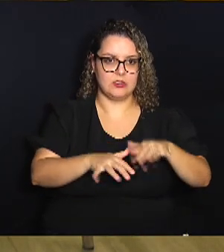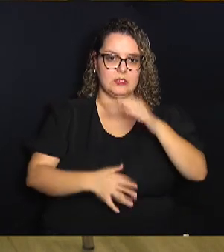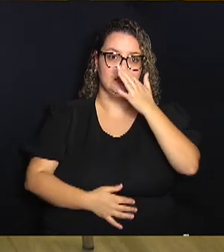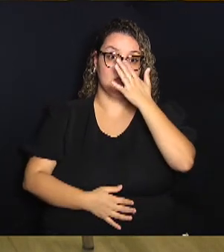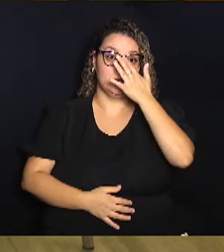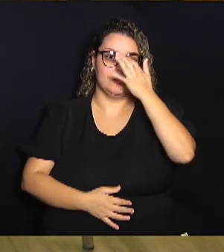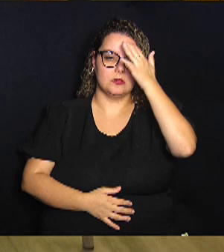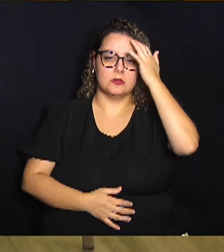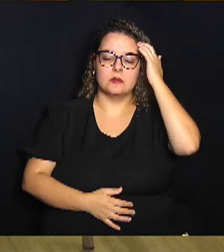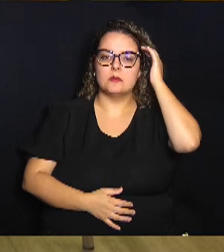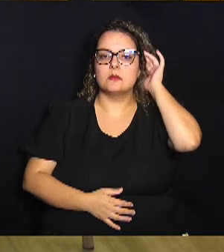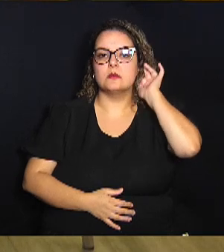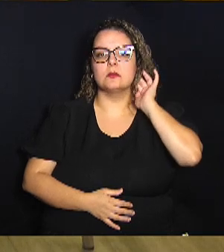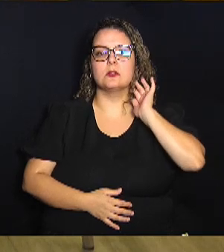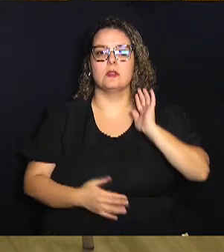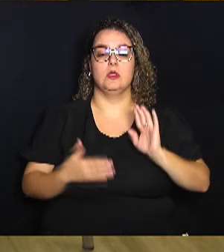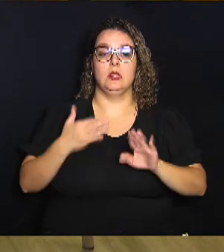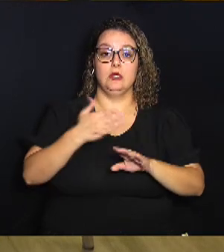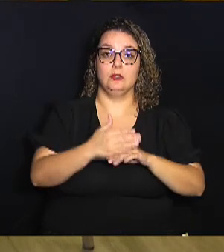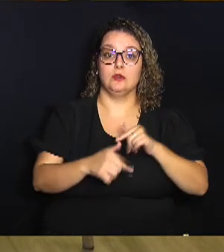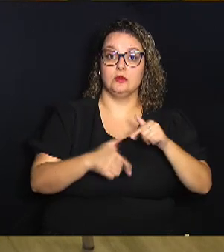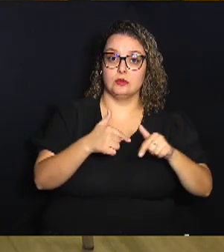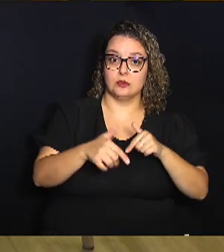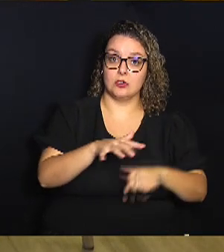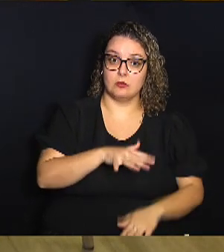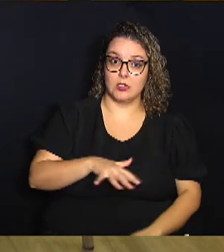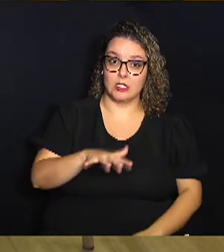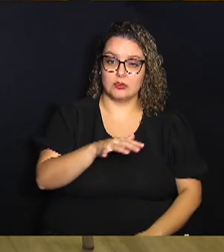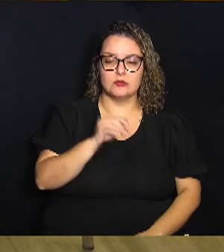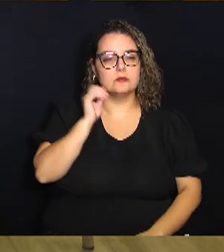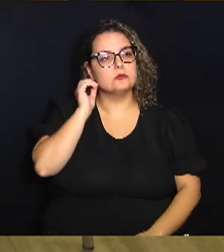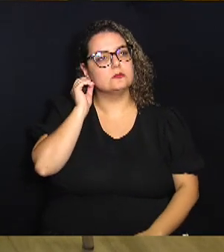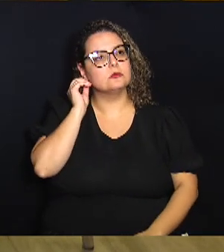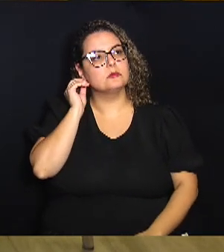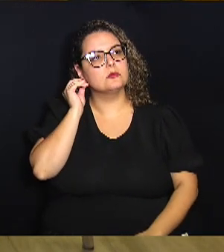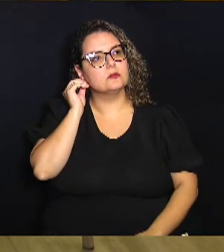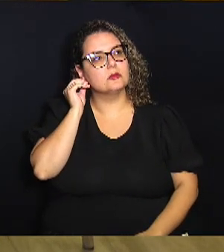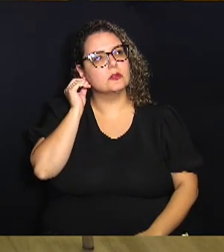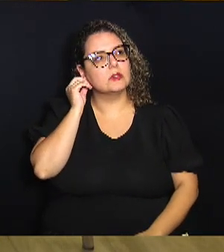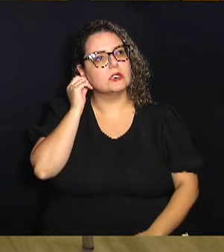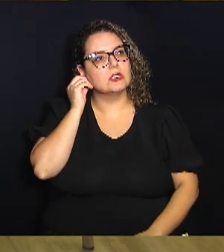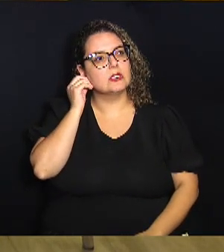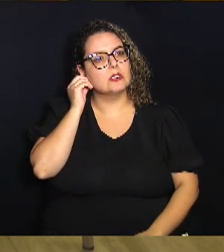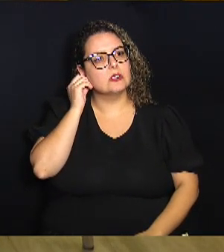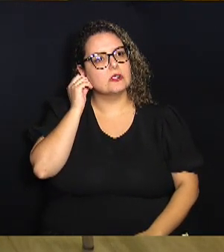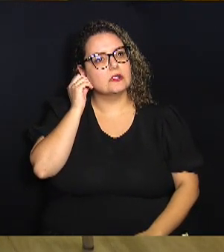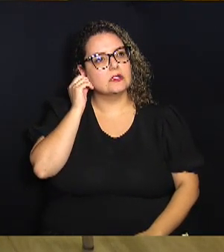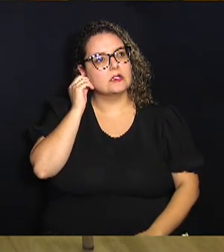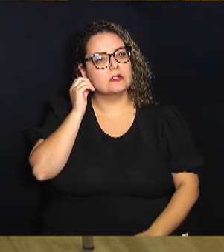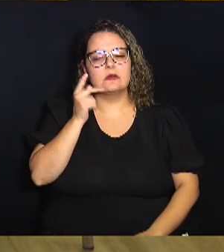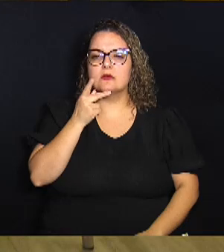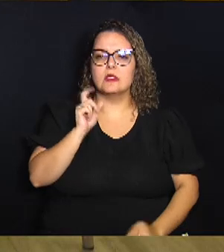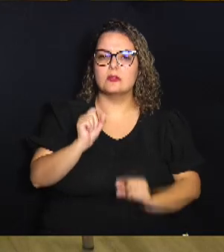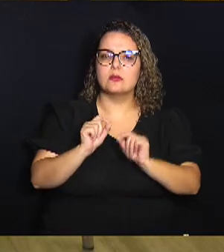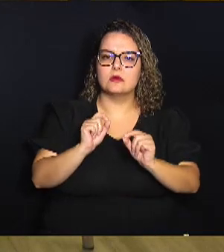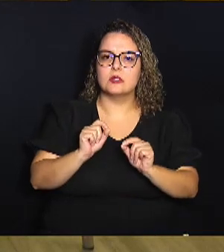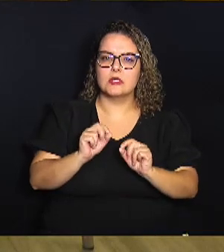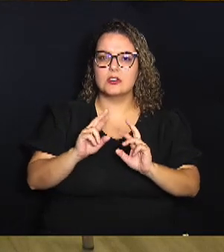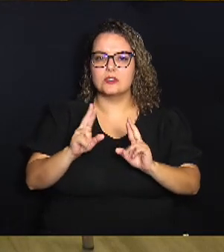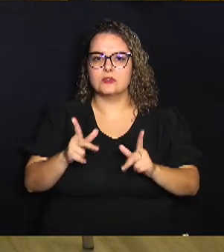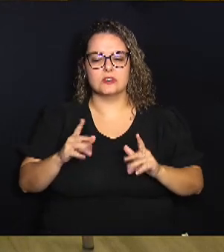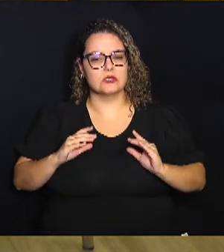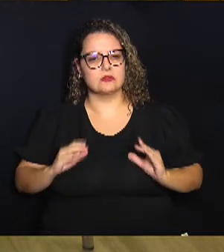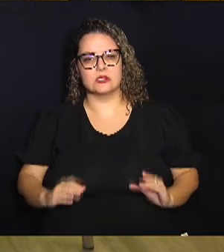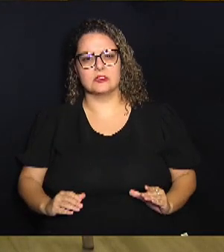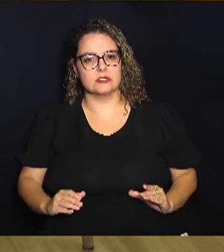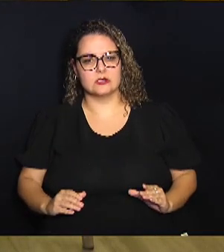né? Entraram no mercado de trabalho e aí se fala o que a gente pode diferenciar desse